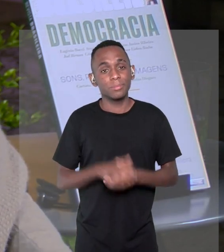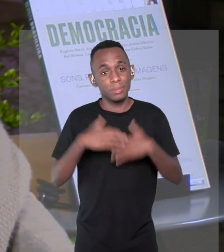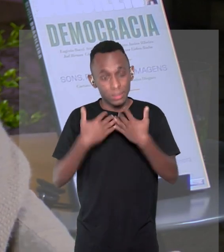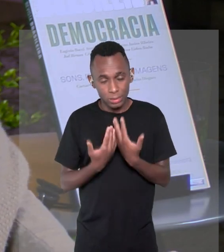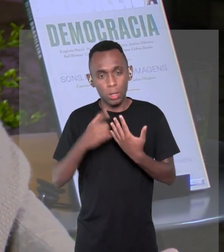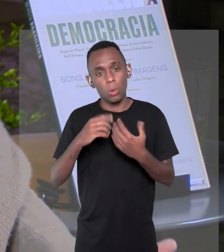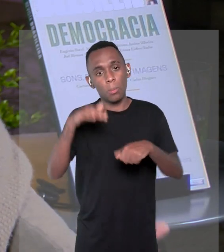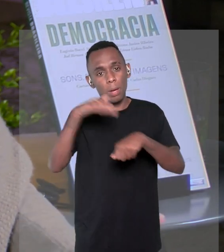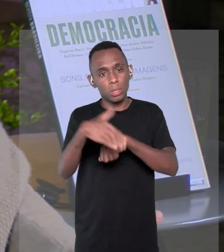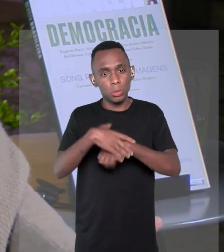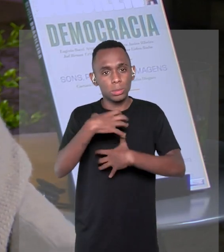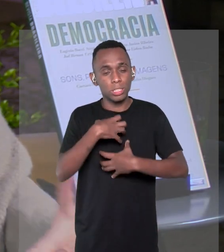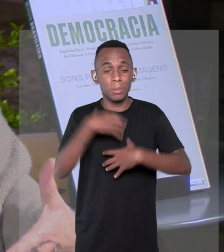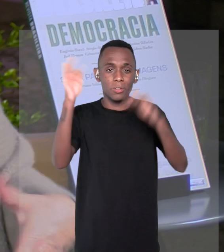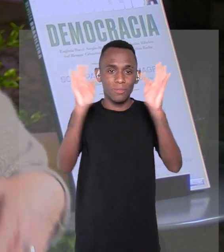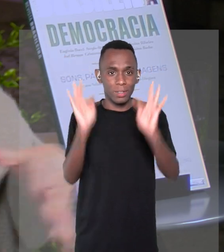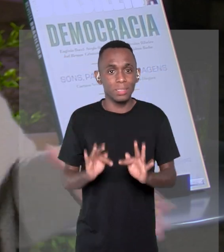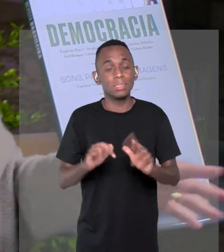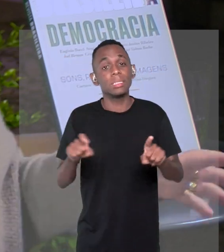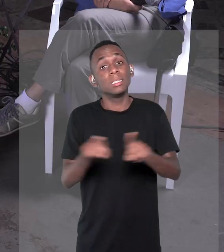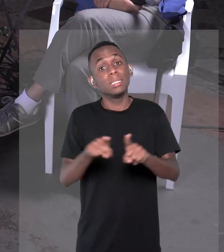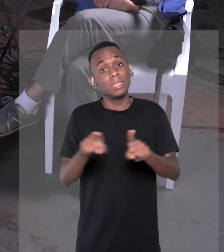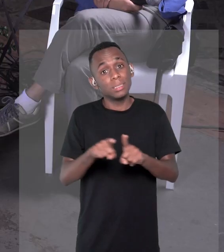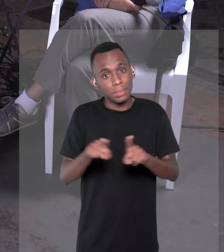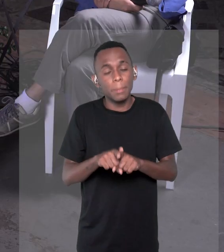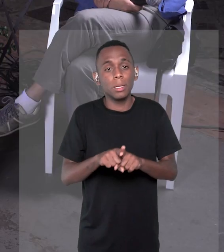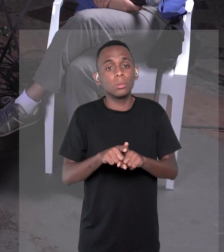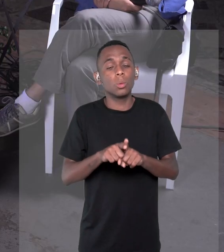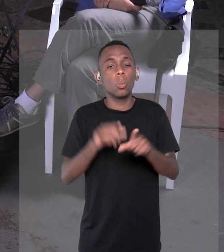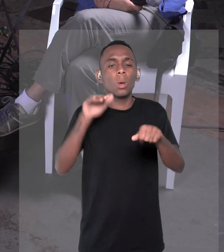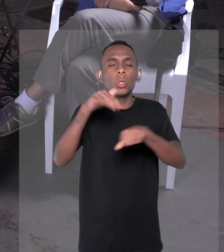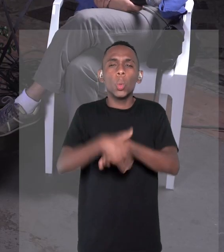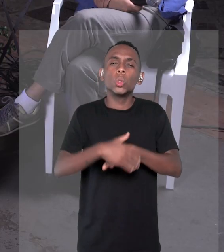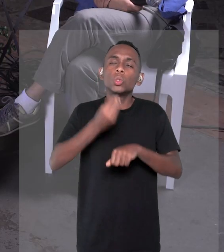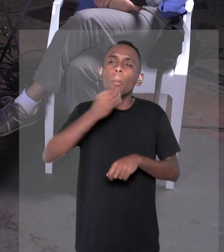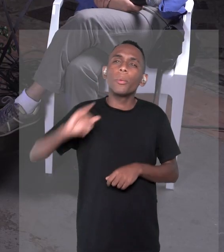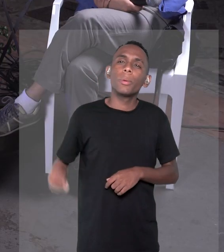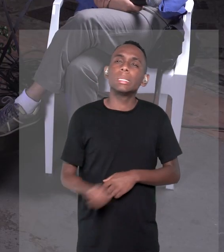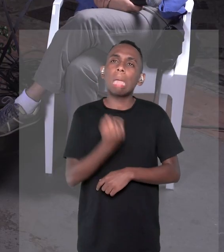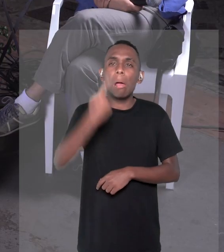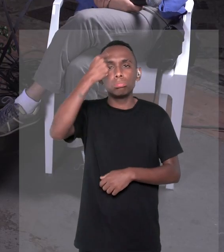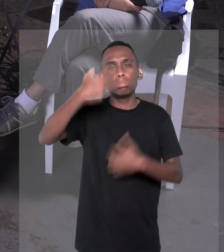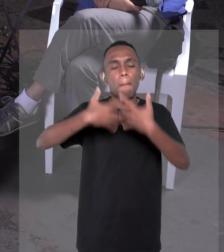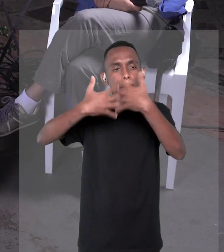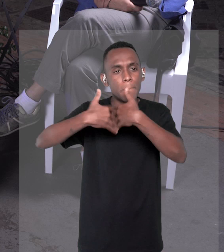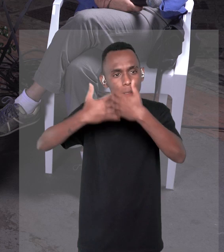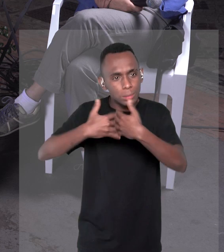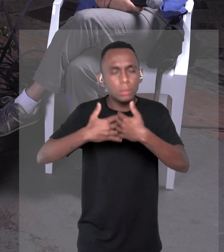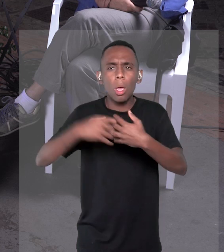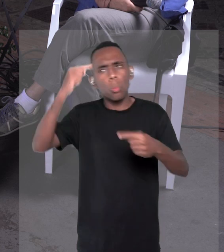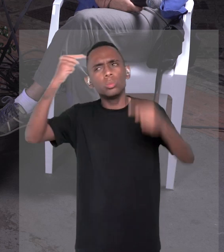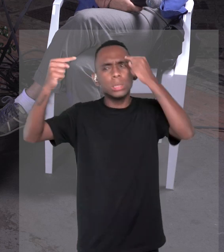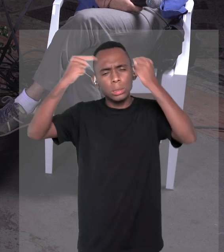feminina. Né? Então, hein? Tínhamos a cota do... Tinha que ter um. A cota de gênero foi garantida. Foi aqui.